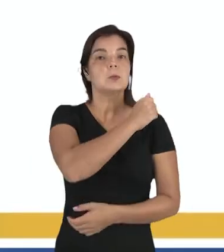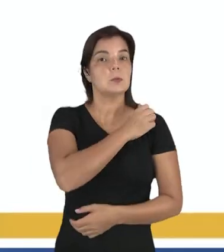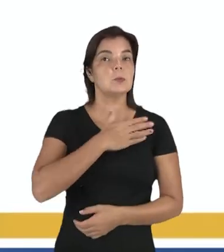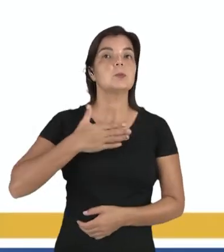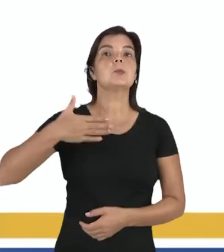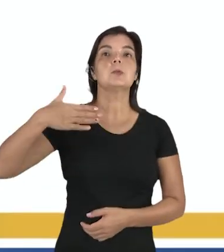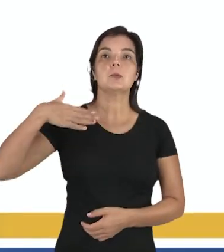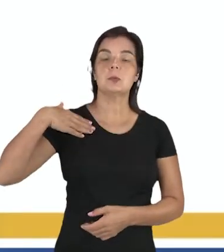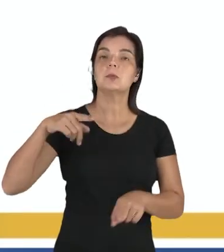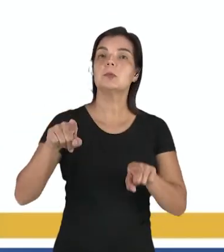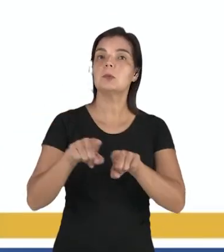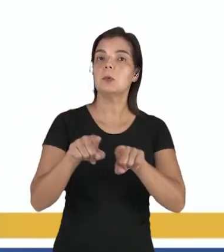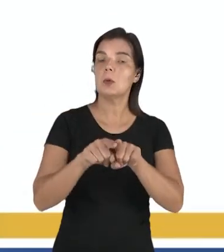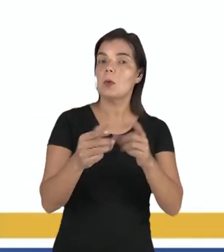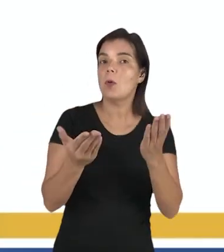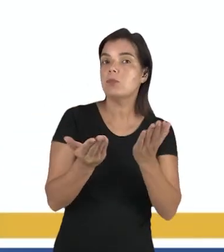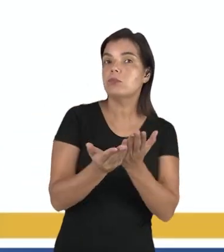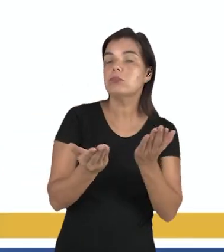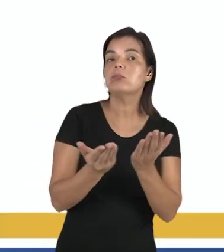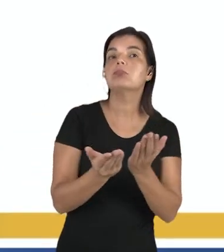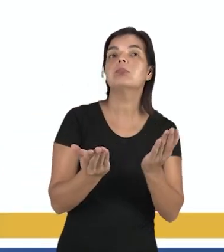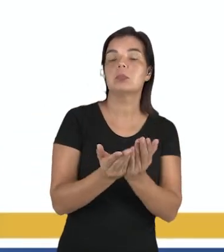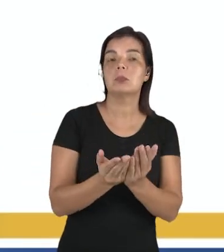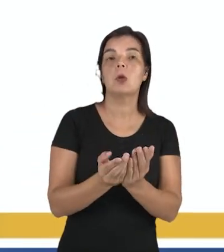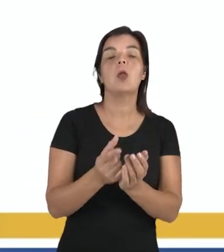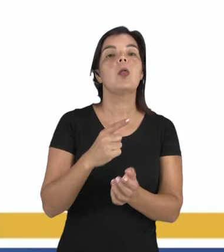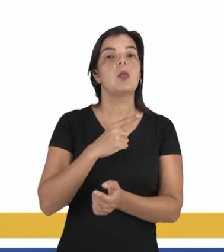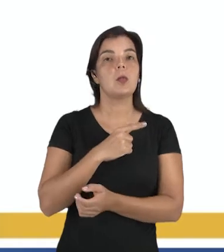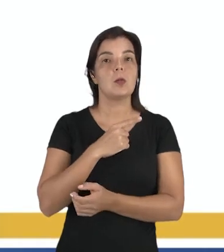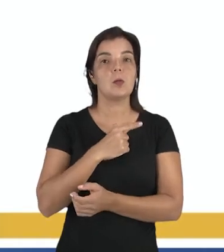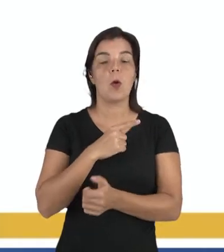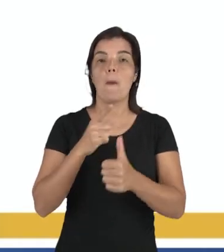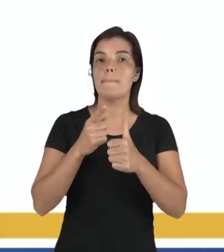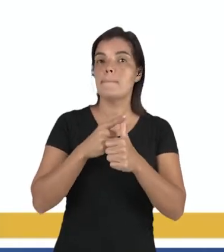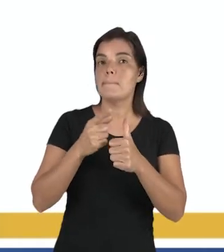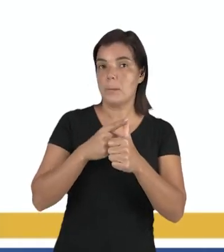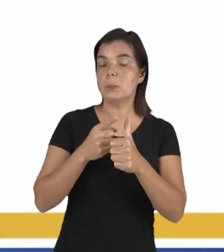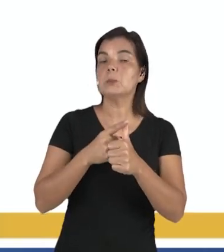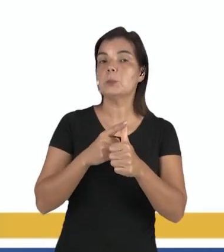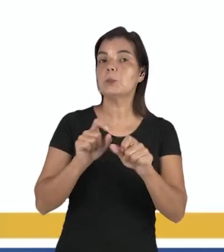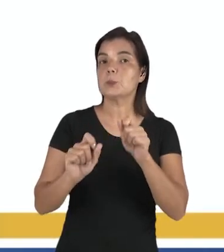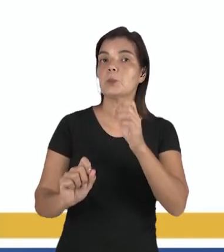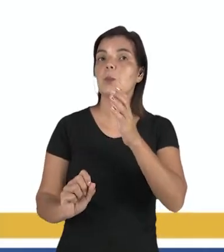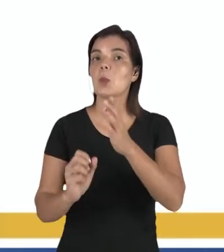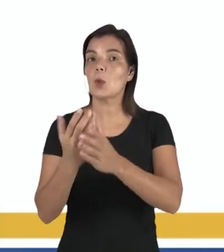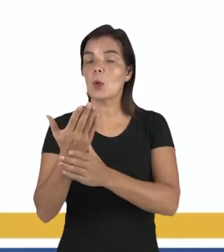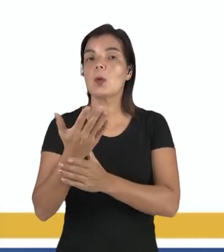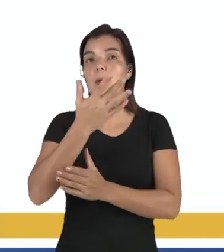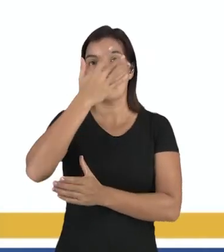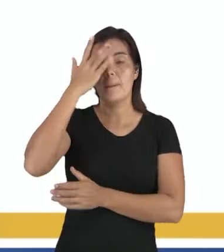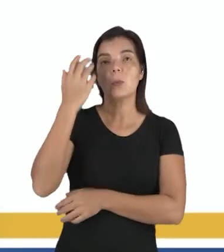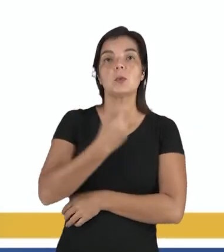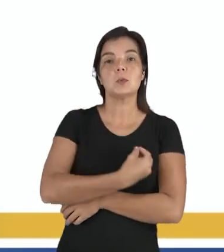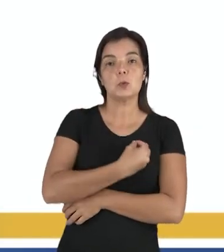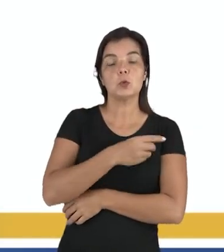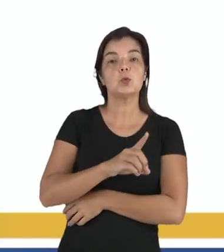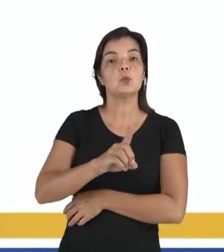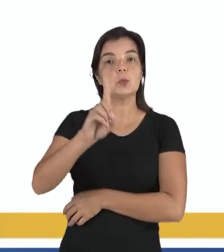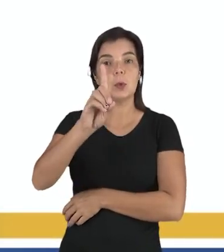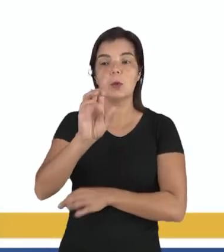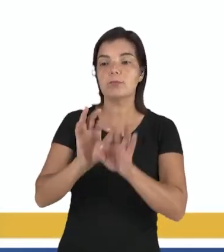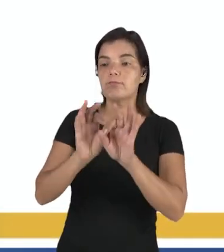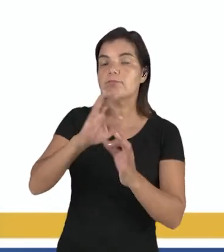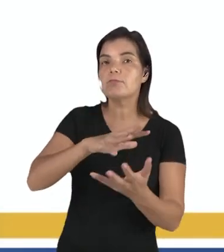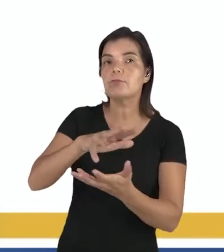Aristóteles, ele é cristianizado, essa noção de que há um primeiro motor imóvel, admite a existência de um Deus criador